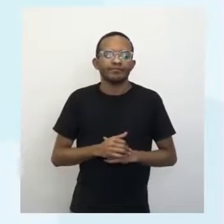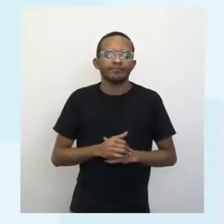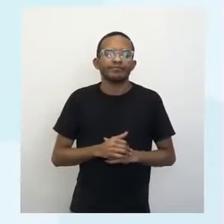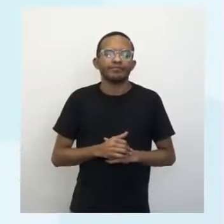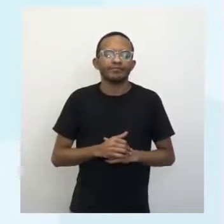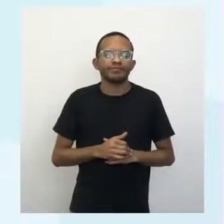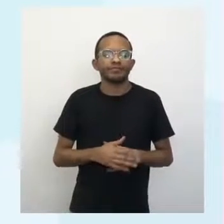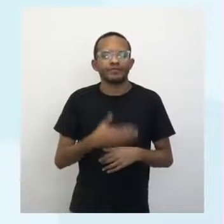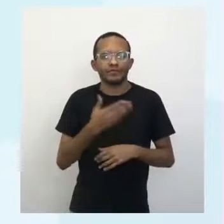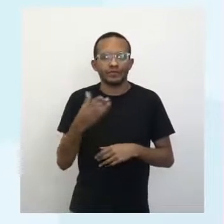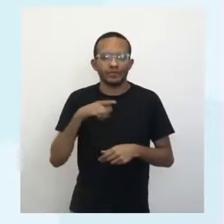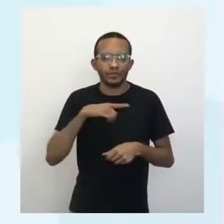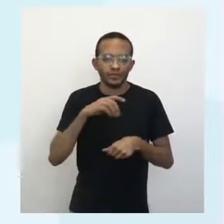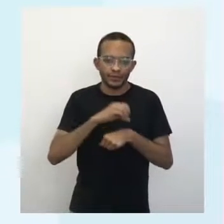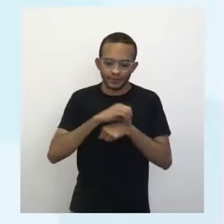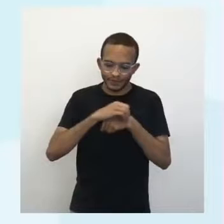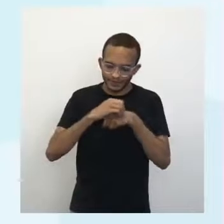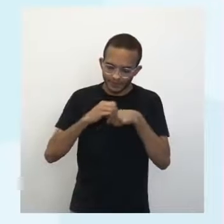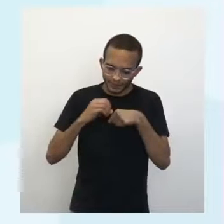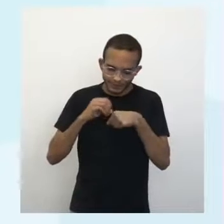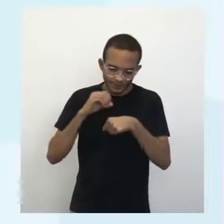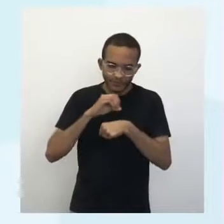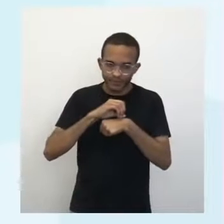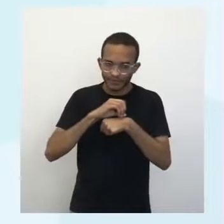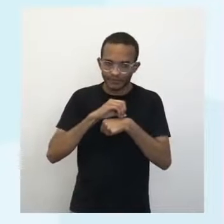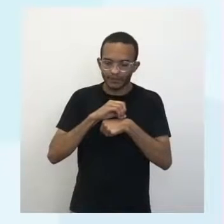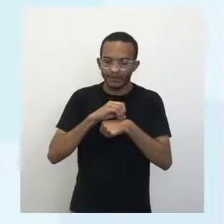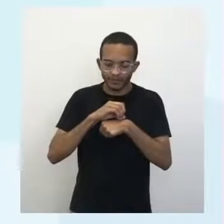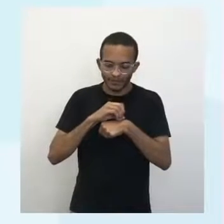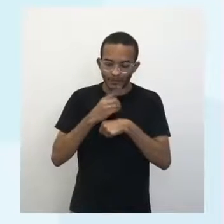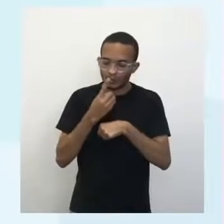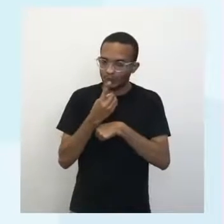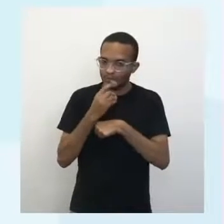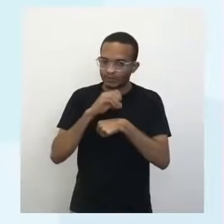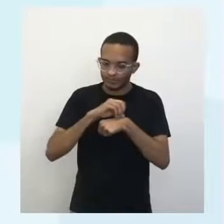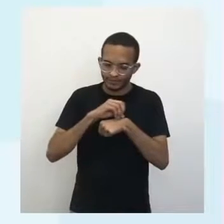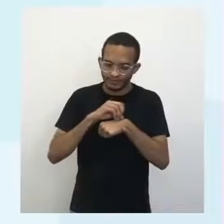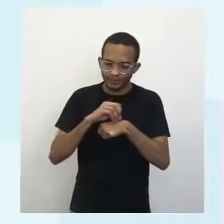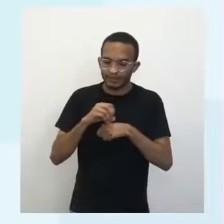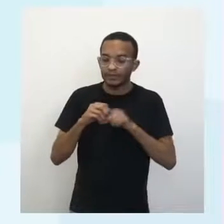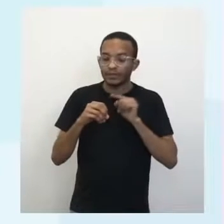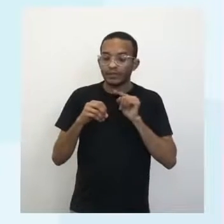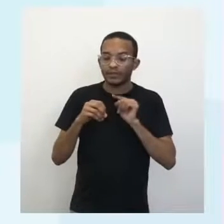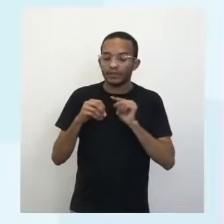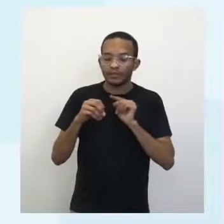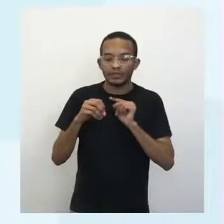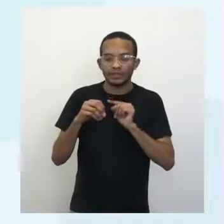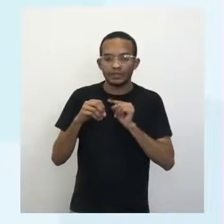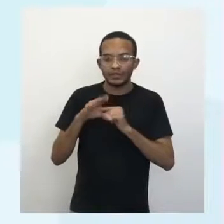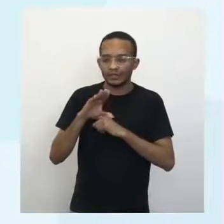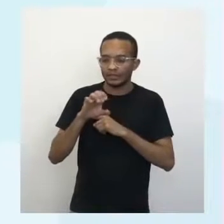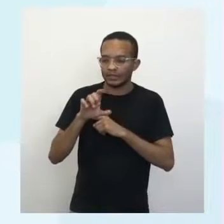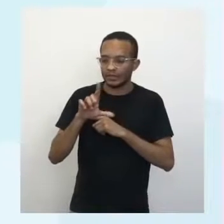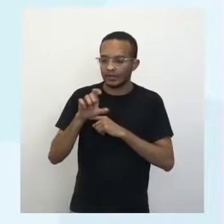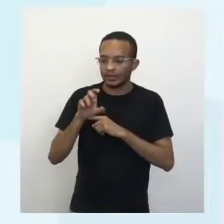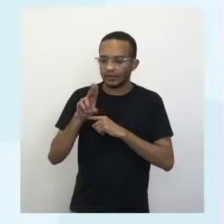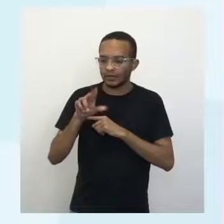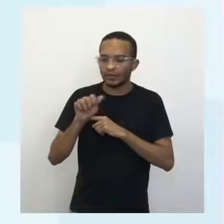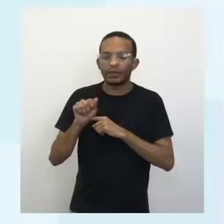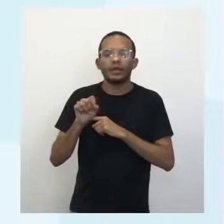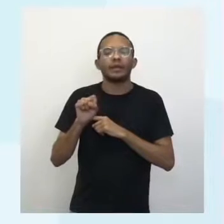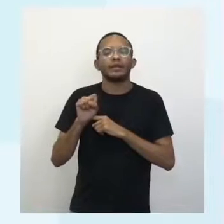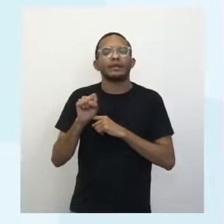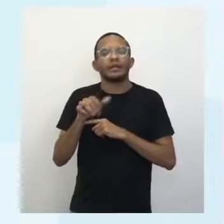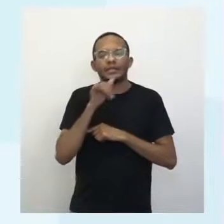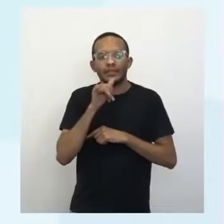Então, você tem uma celulinha, certo? Essa celulinha, ó, vou colocar assim, um cromossomo